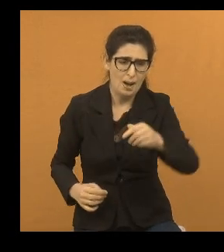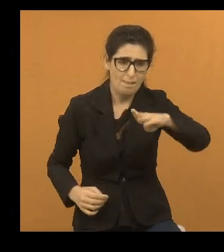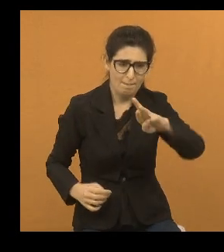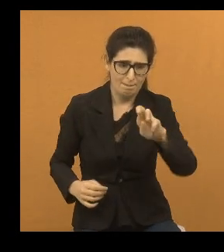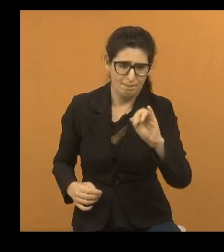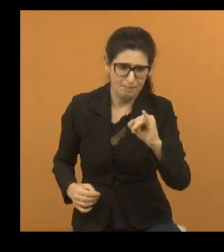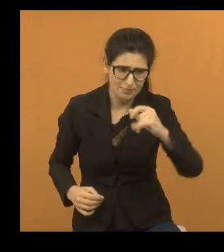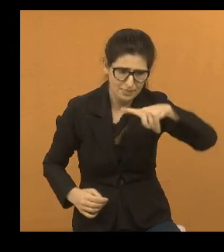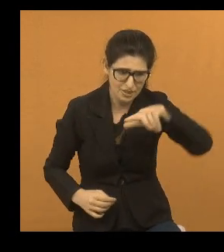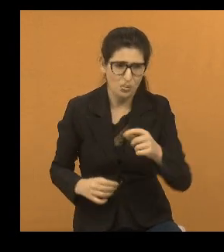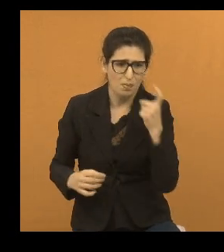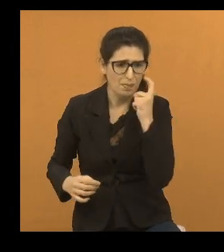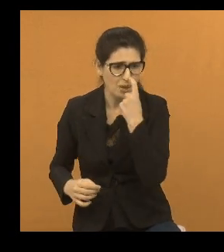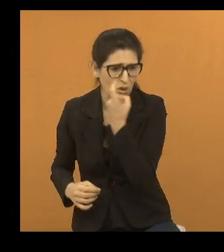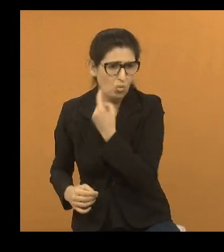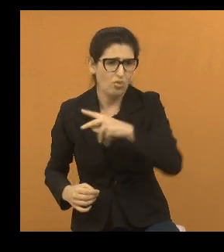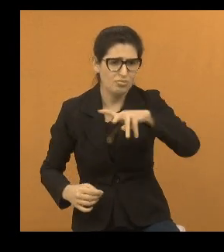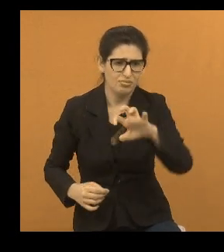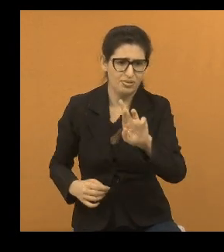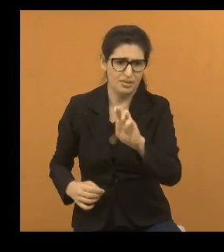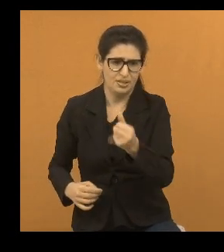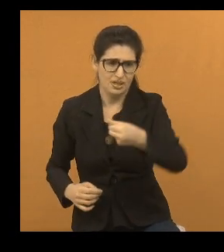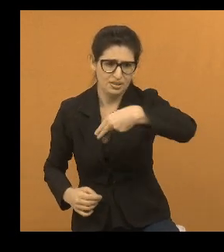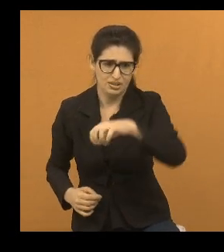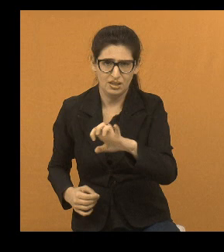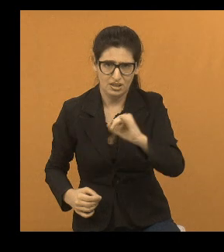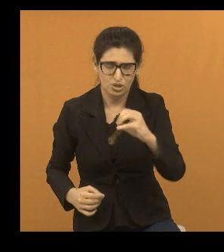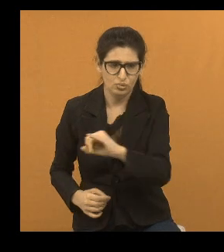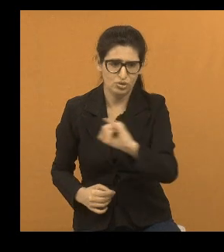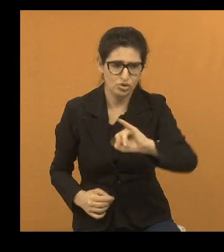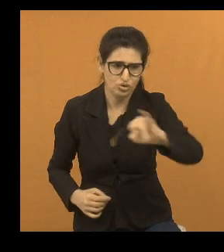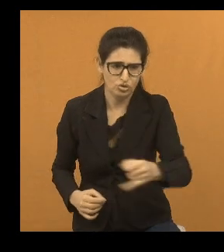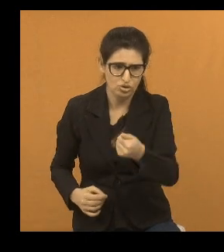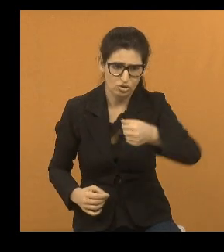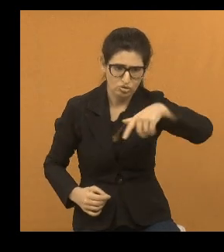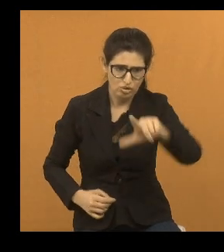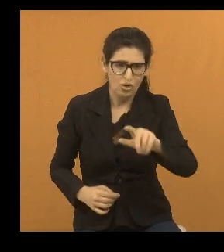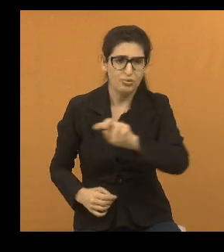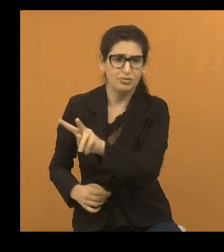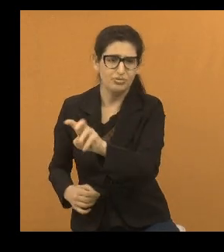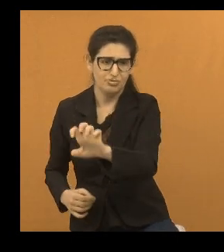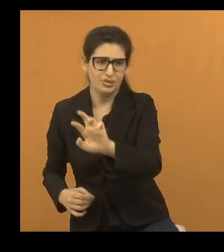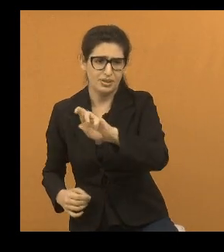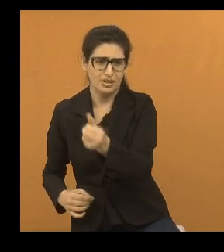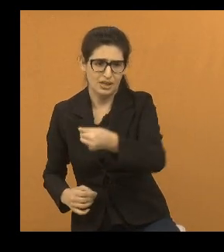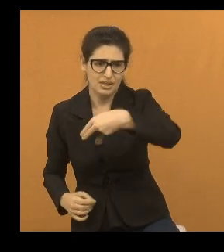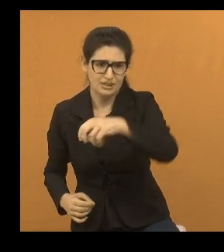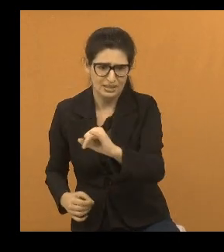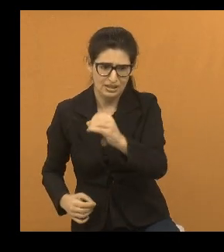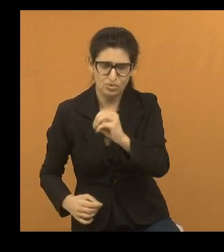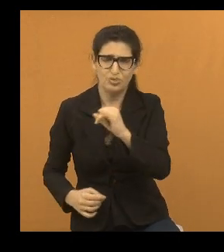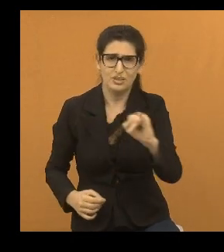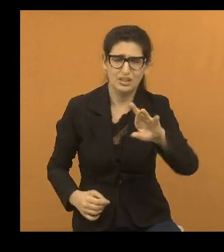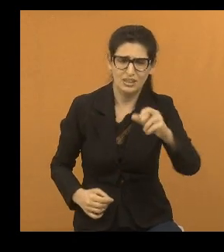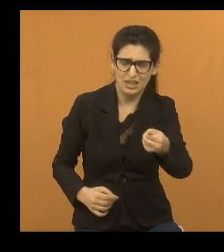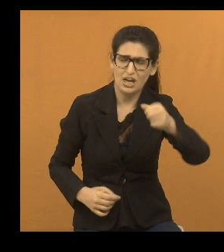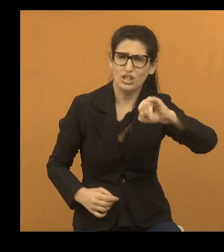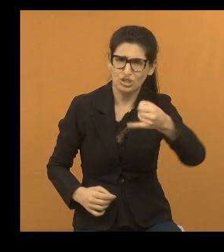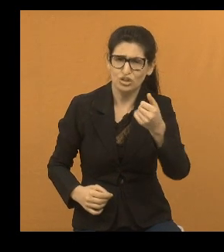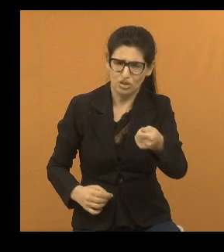aí hoje um adensamento controlado e vamos a solução alternativa passar para adensamento preferencial.